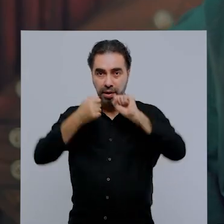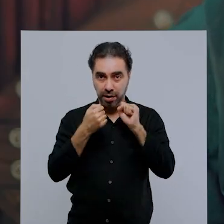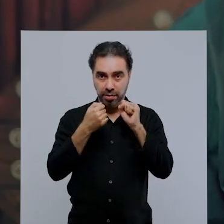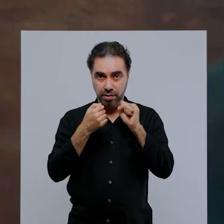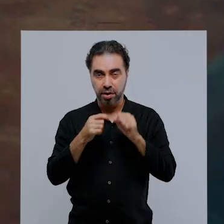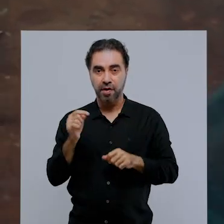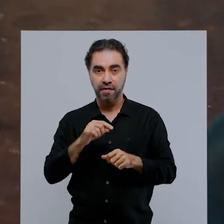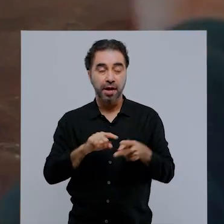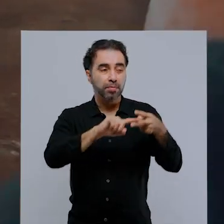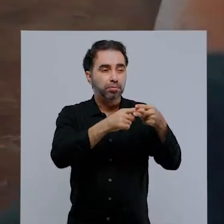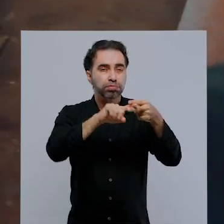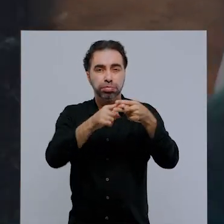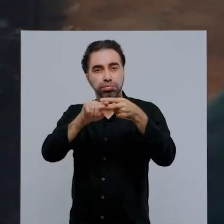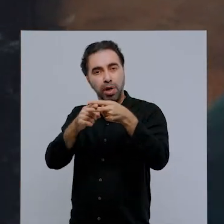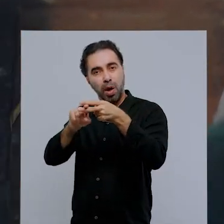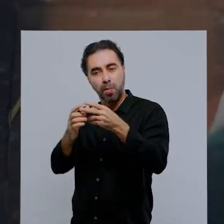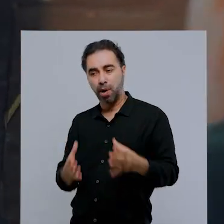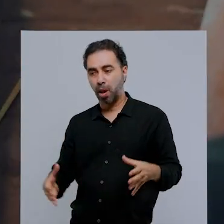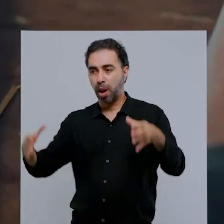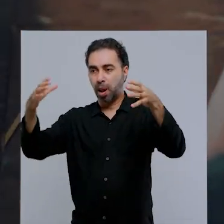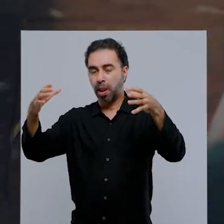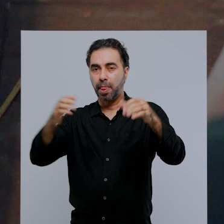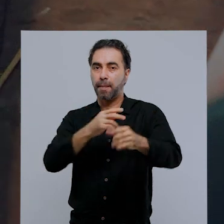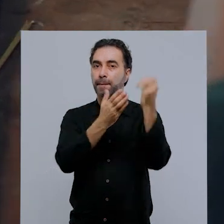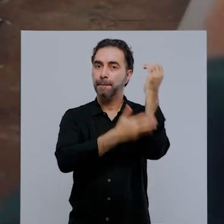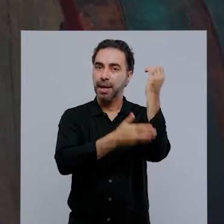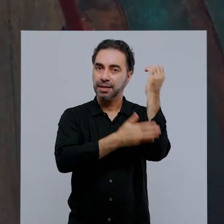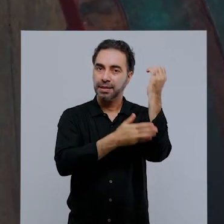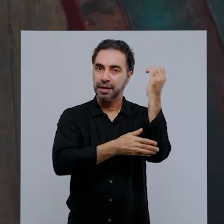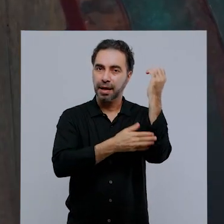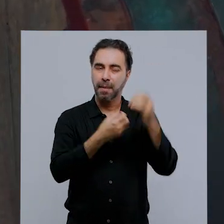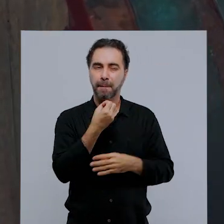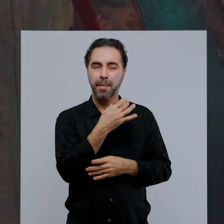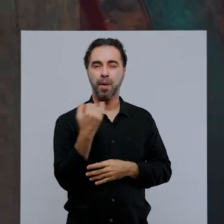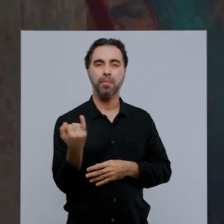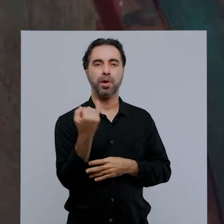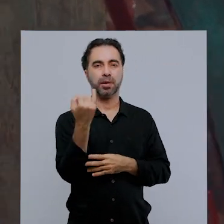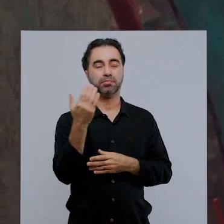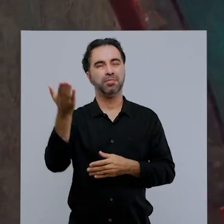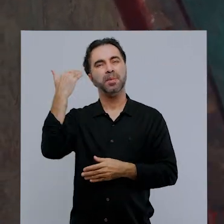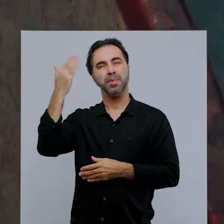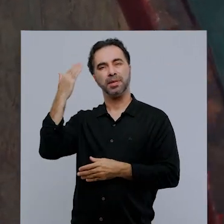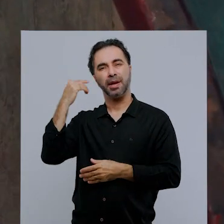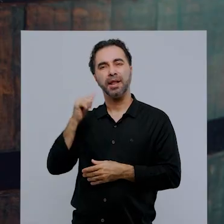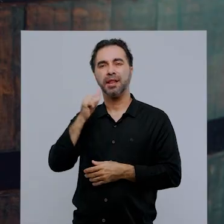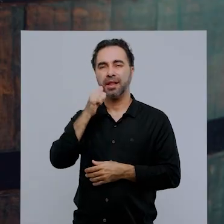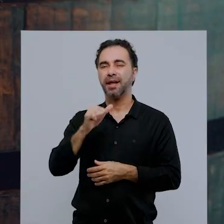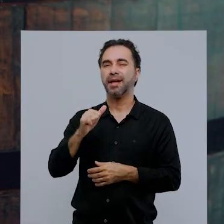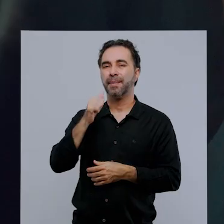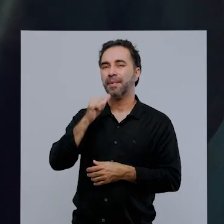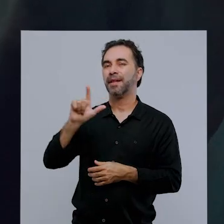Sertãozinho, restaurando tonéis de madeiras nobres nacionais. Há um tempo atrás, a dona Leila entrou em contato